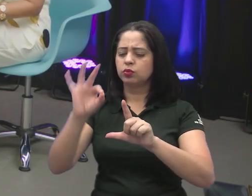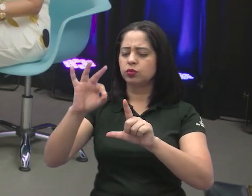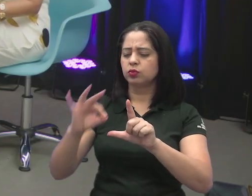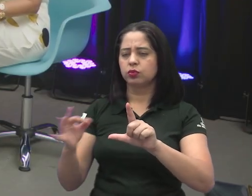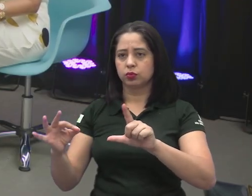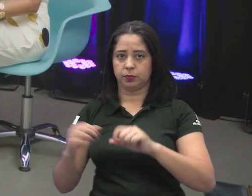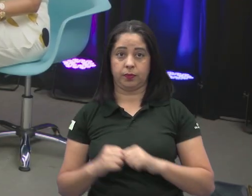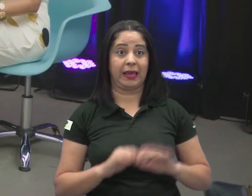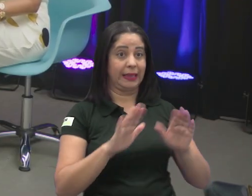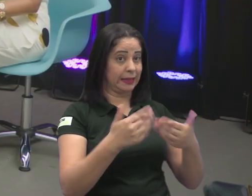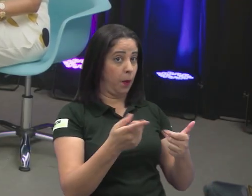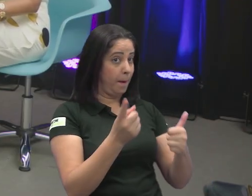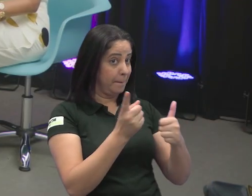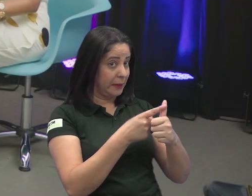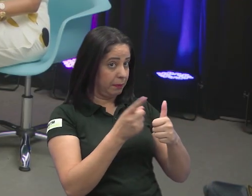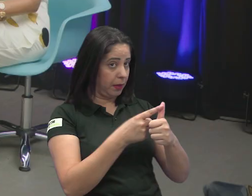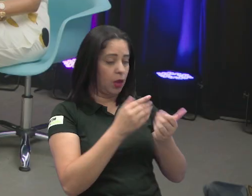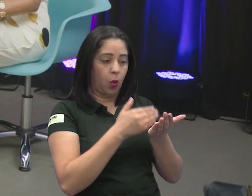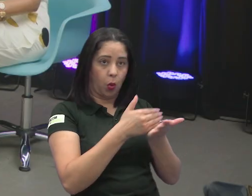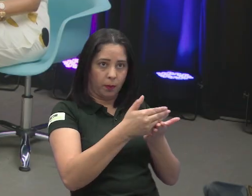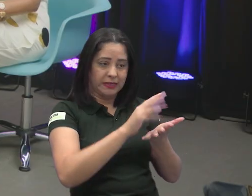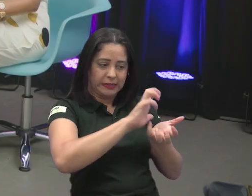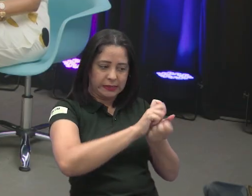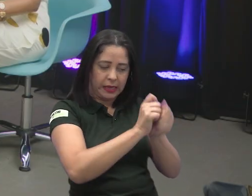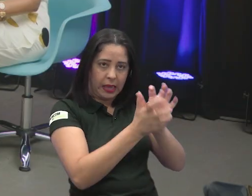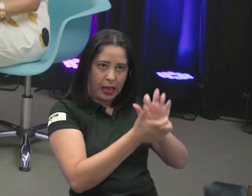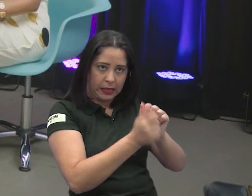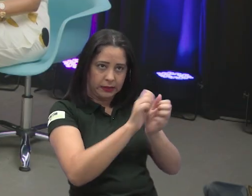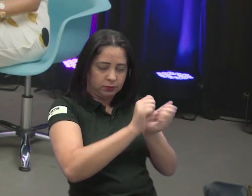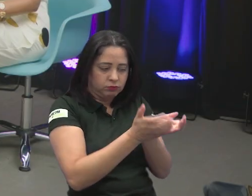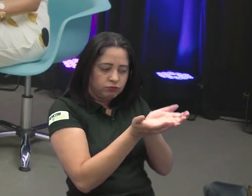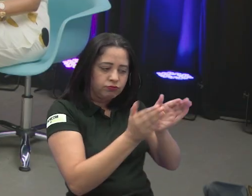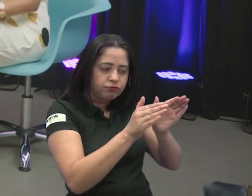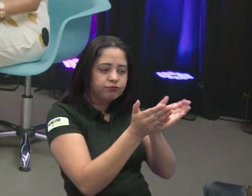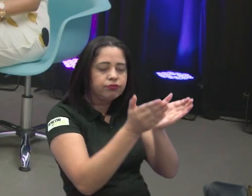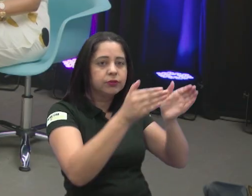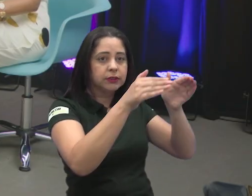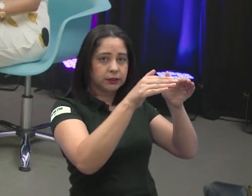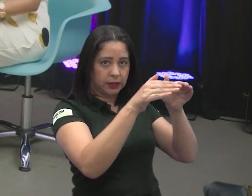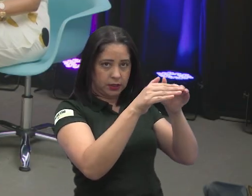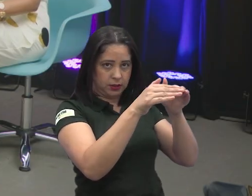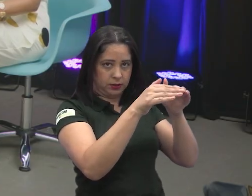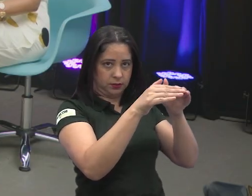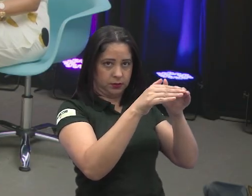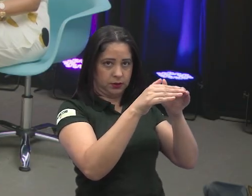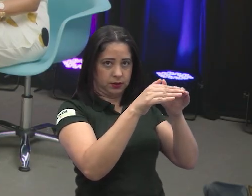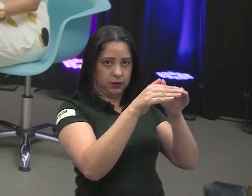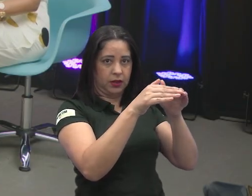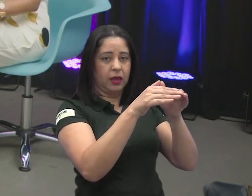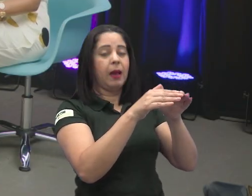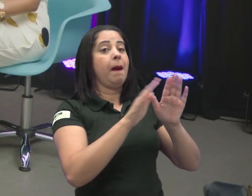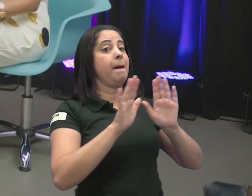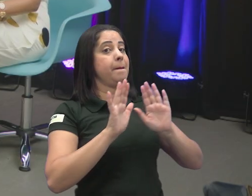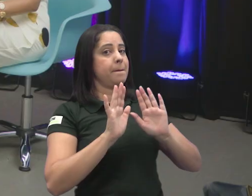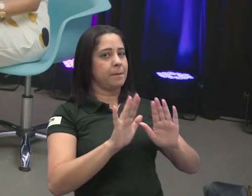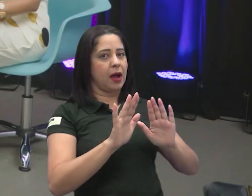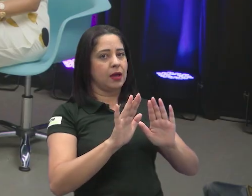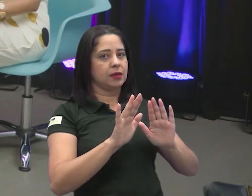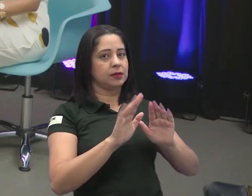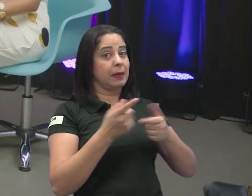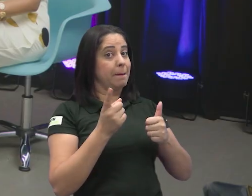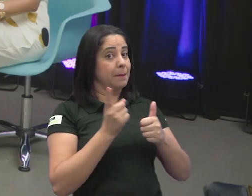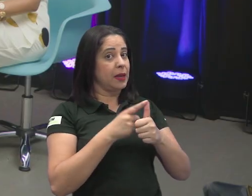cerâmica? Primeiro a cerâmica, sim. Não, o trabalho veio depois, mas